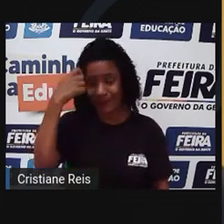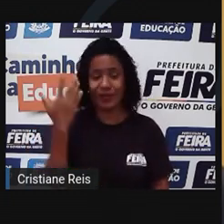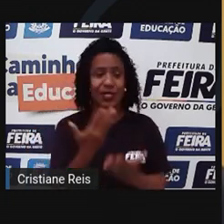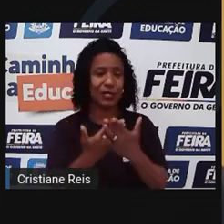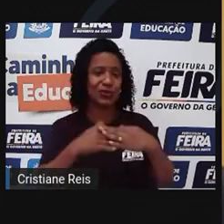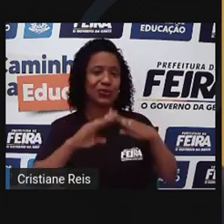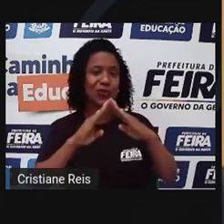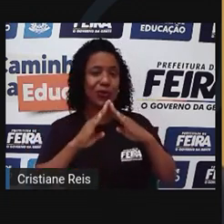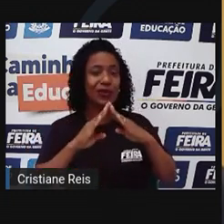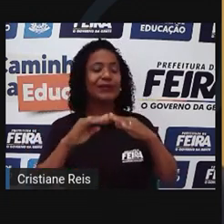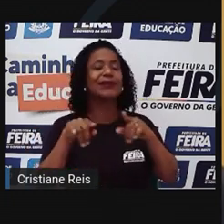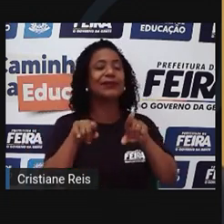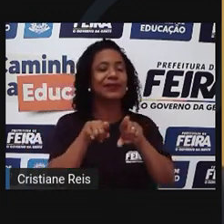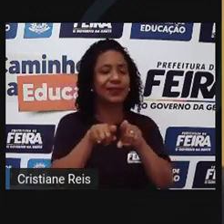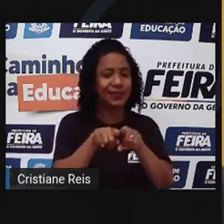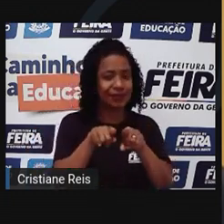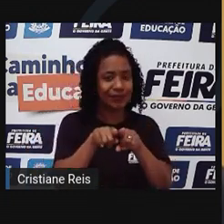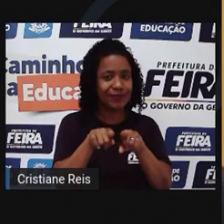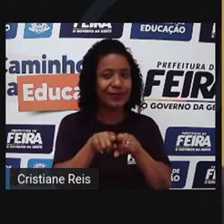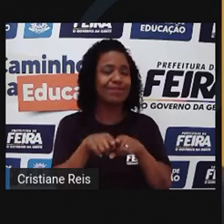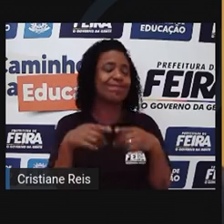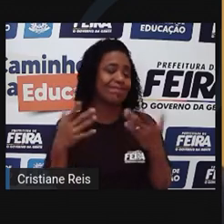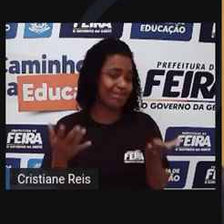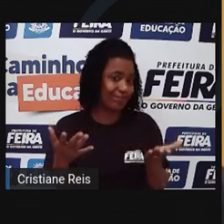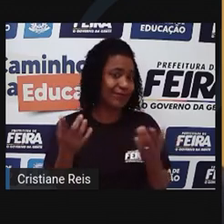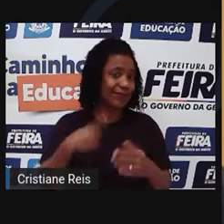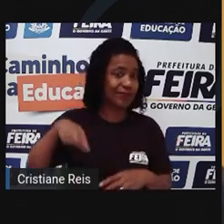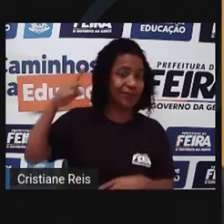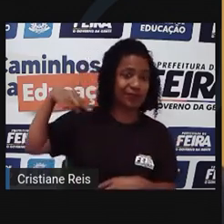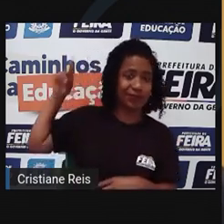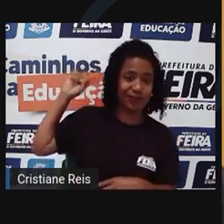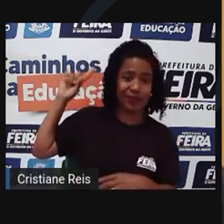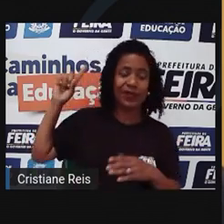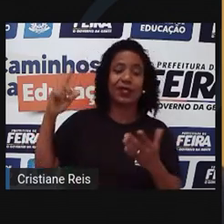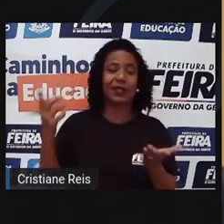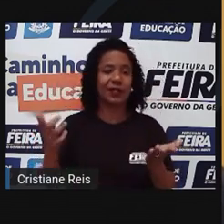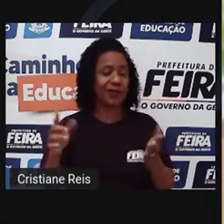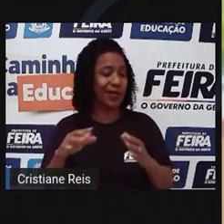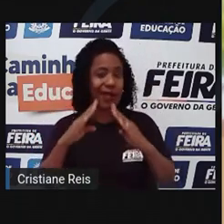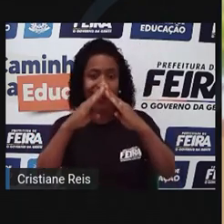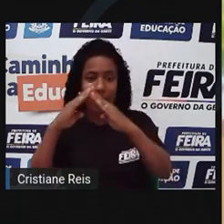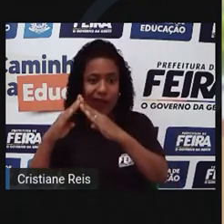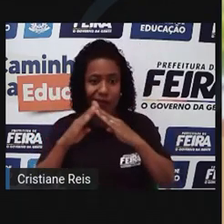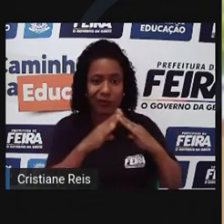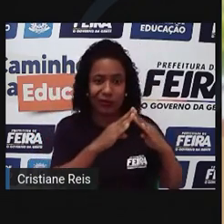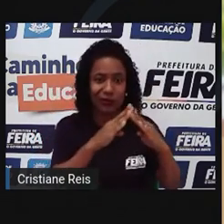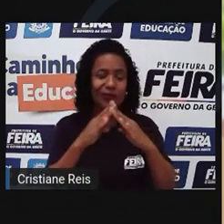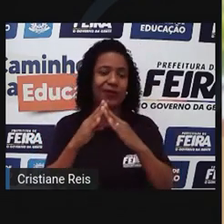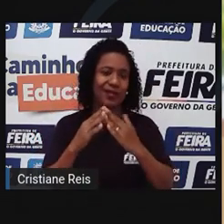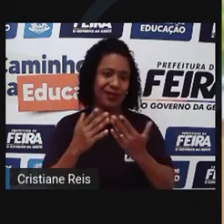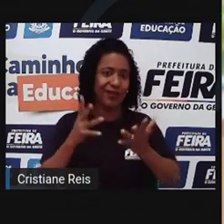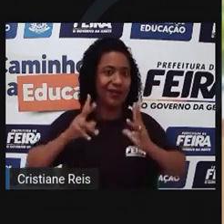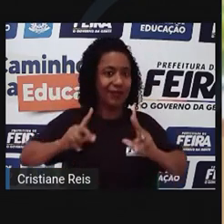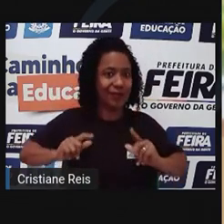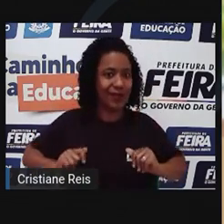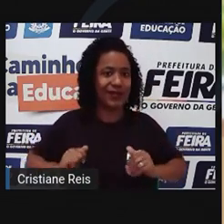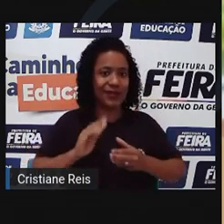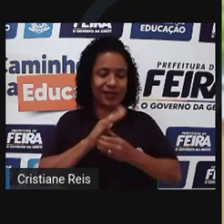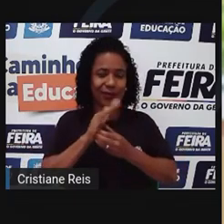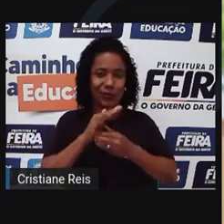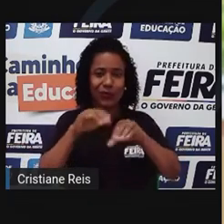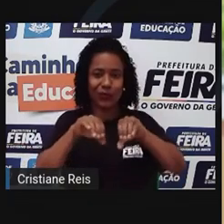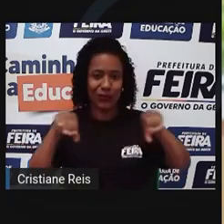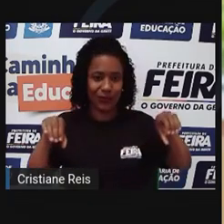escola, e já vem desde infraestrutura, saneamento. E acho que a educação, né, a